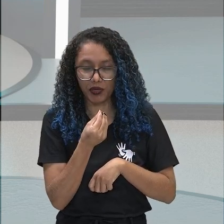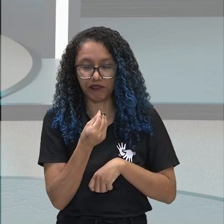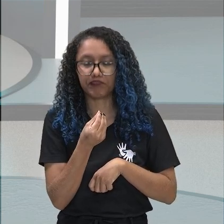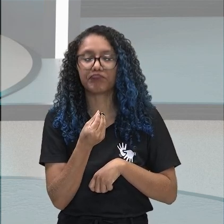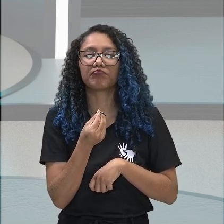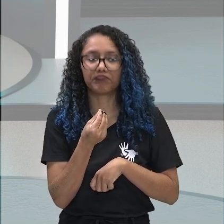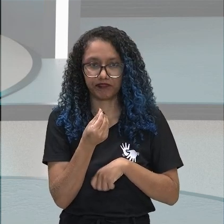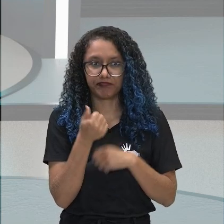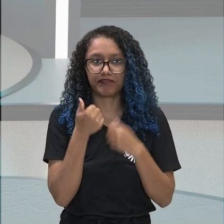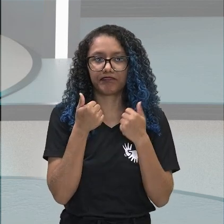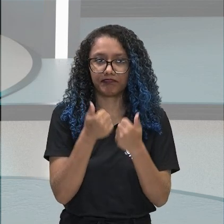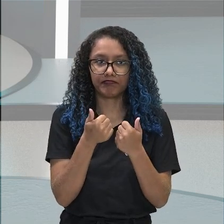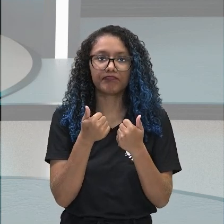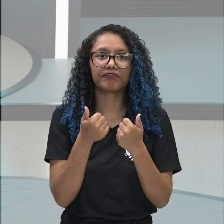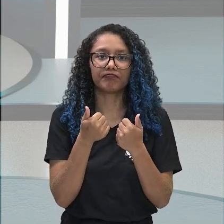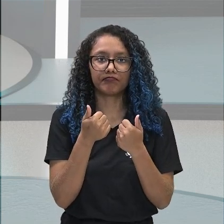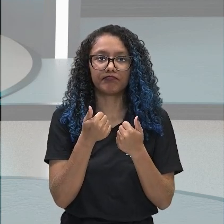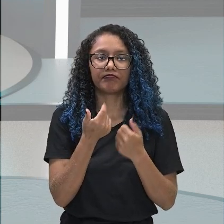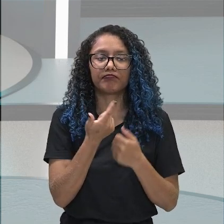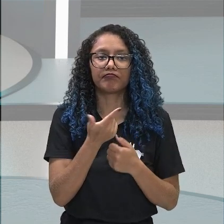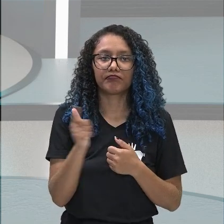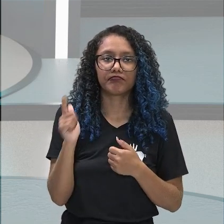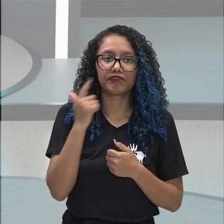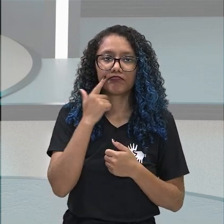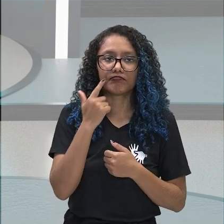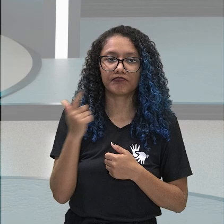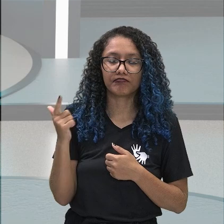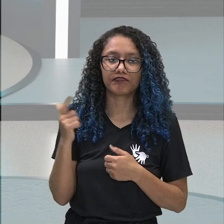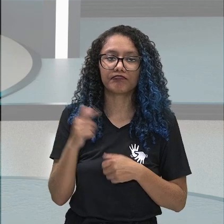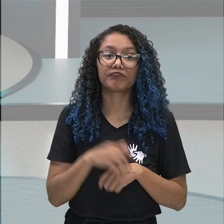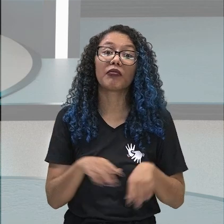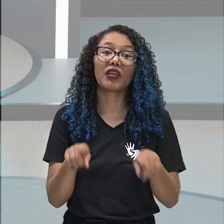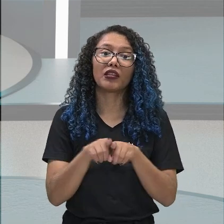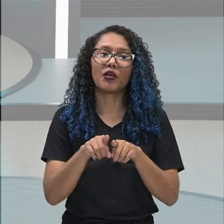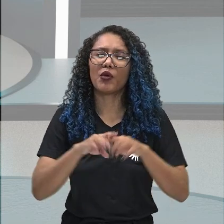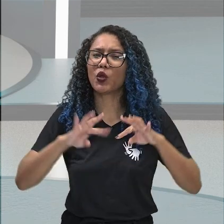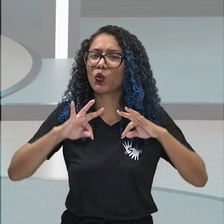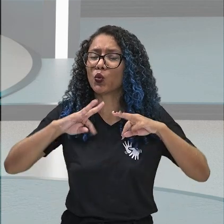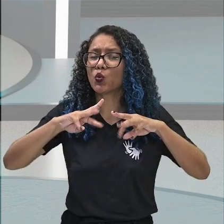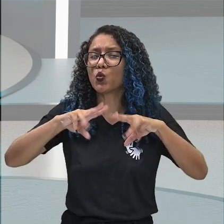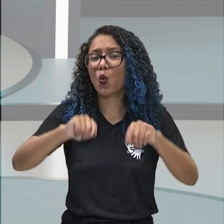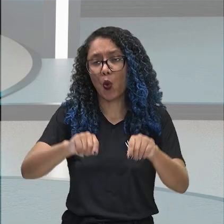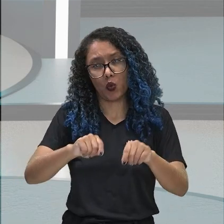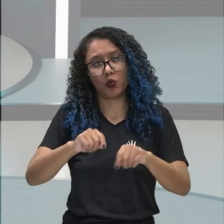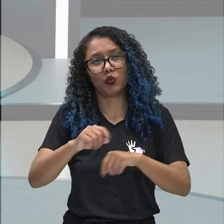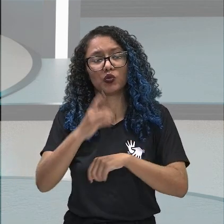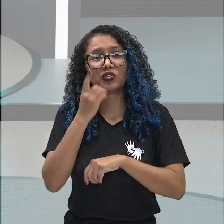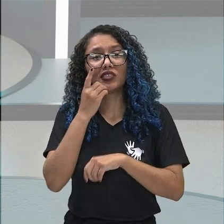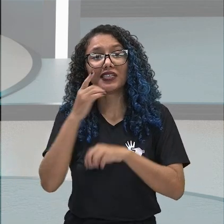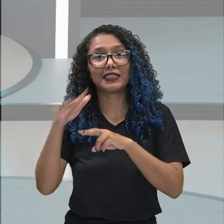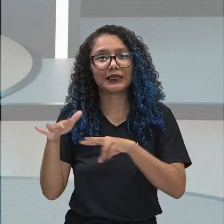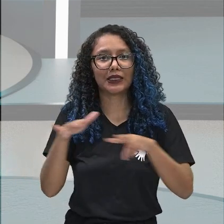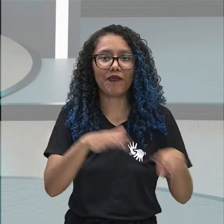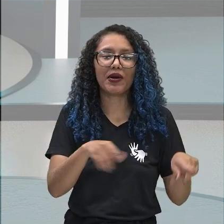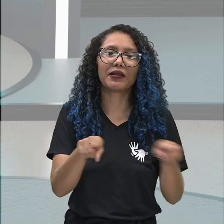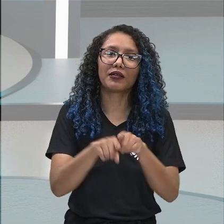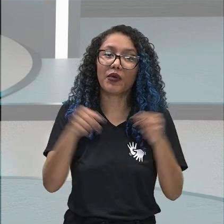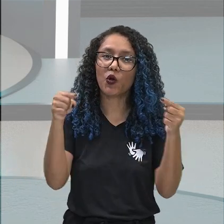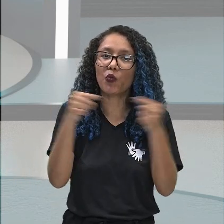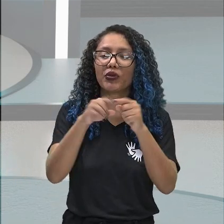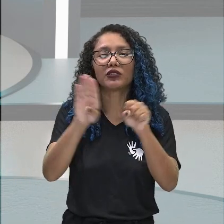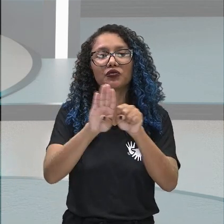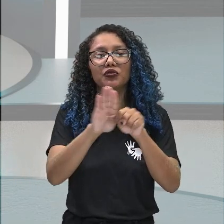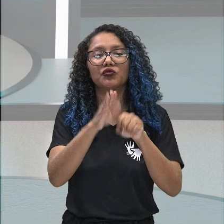são masculinos. Los dias de la semana, então todos os dias da semana são palavras